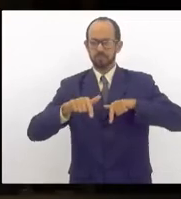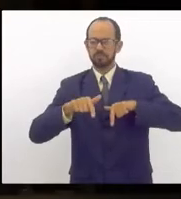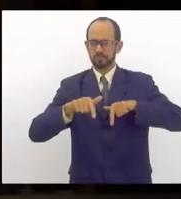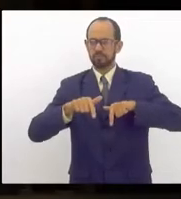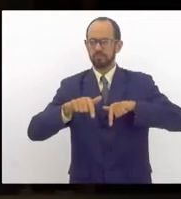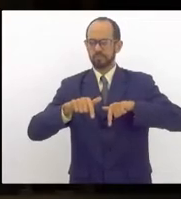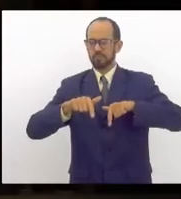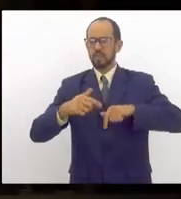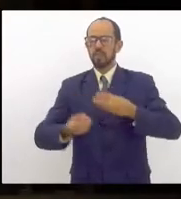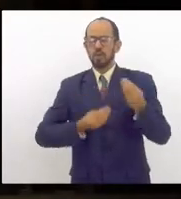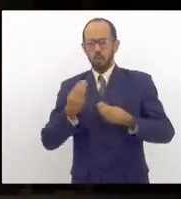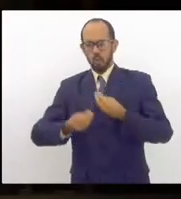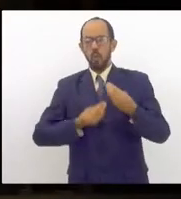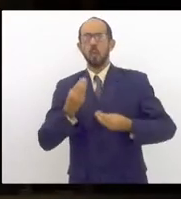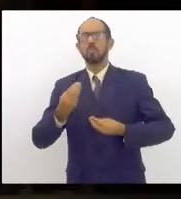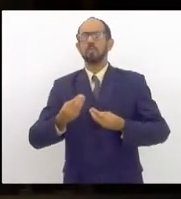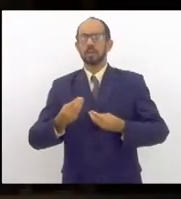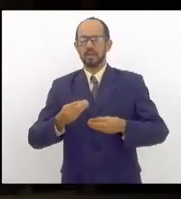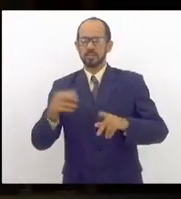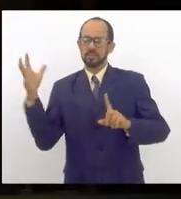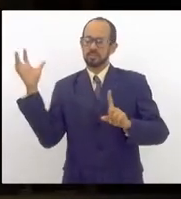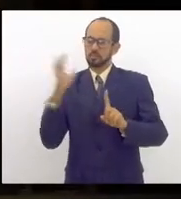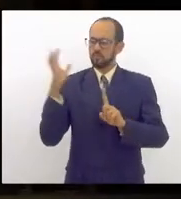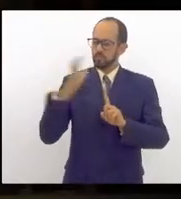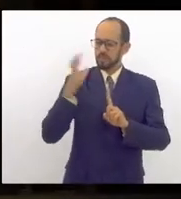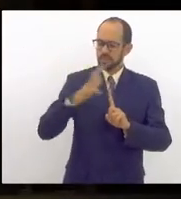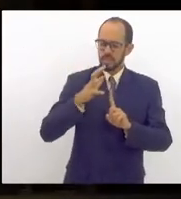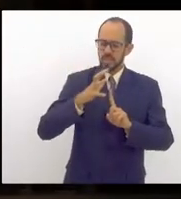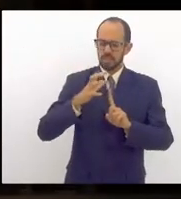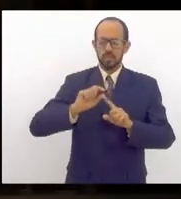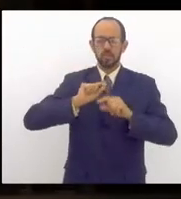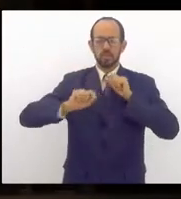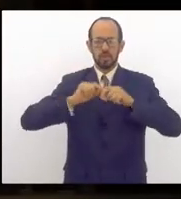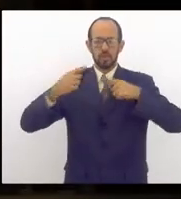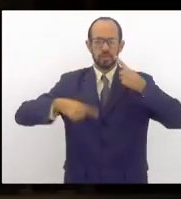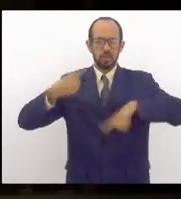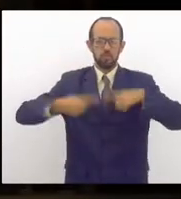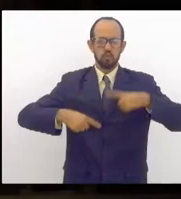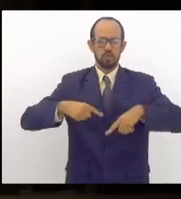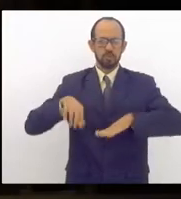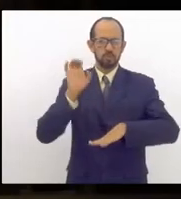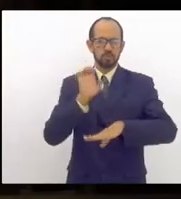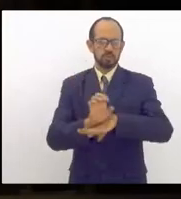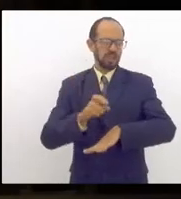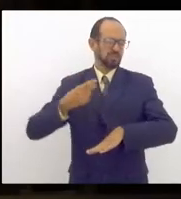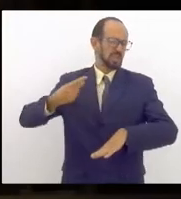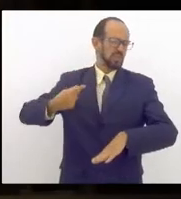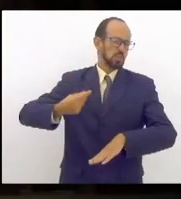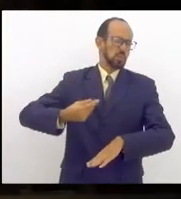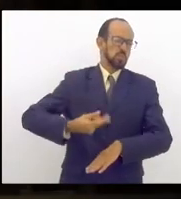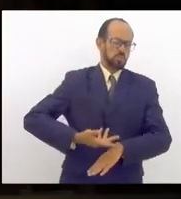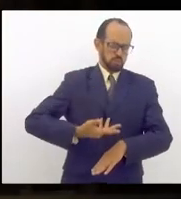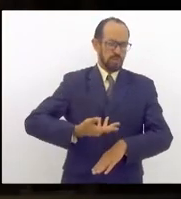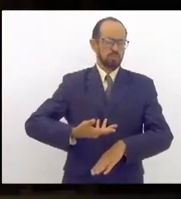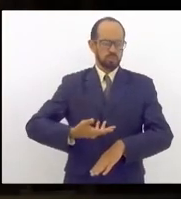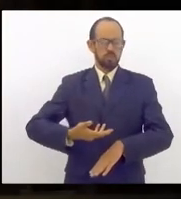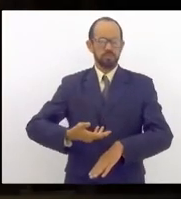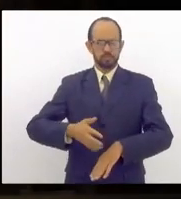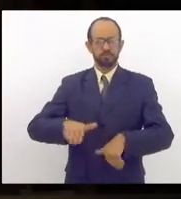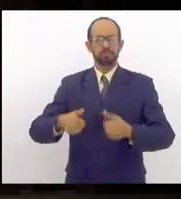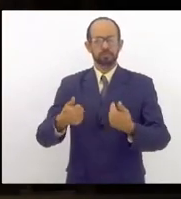são afetadas por essa política de estado é que já venha muito tempo né como foi bem detalhado aqui então